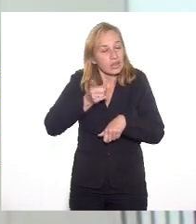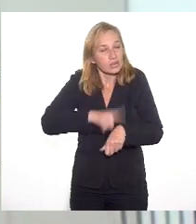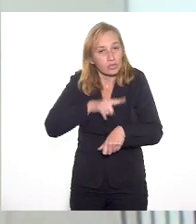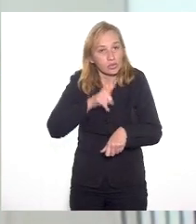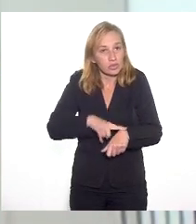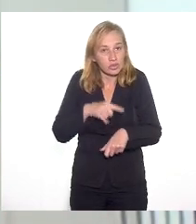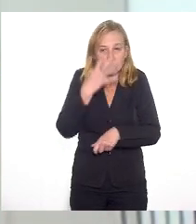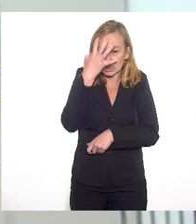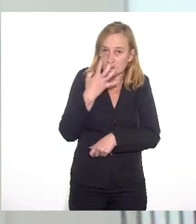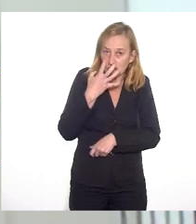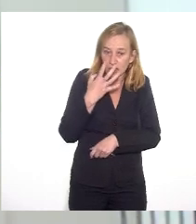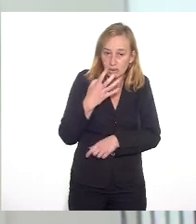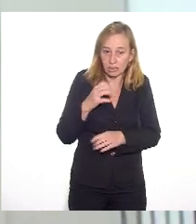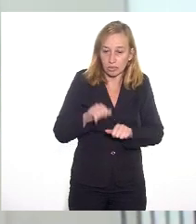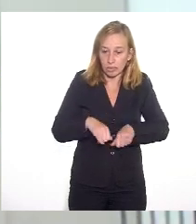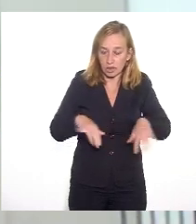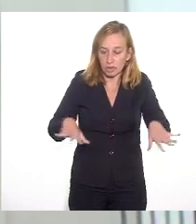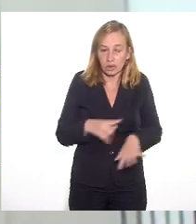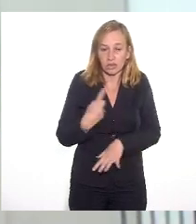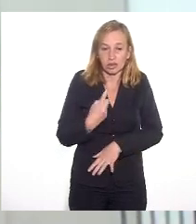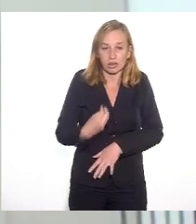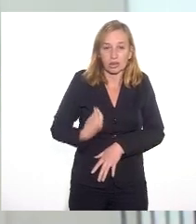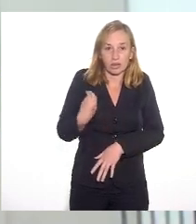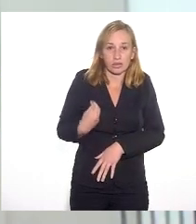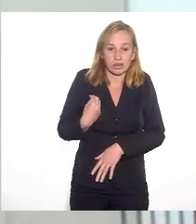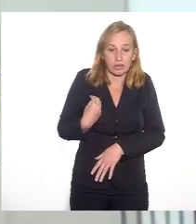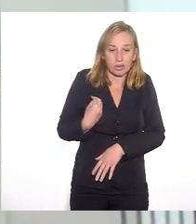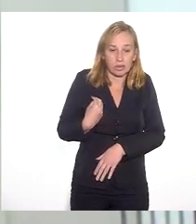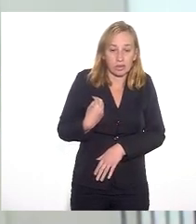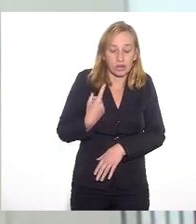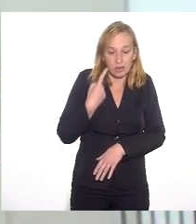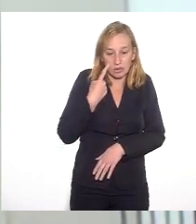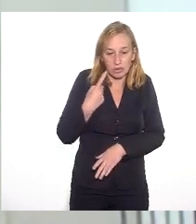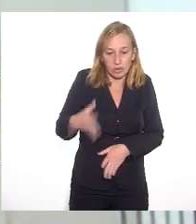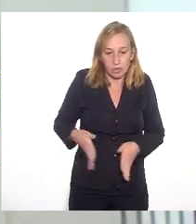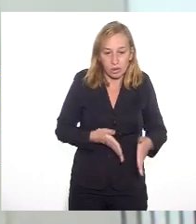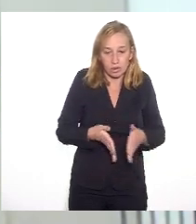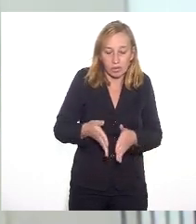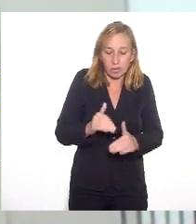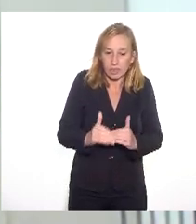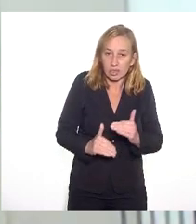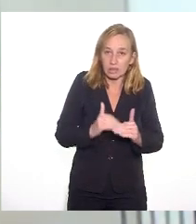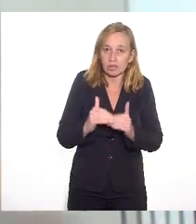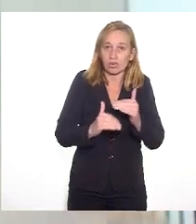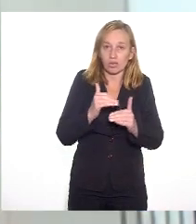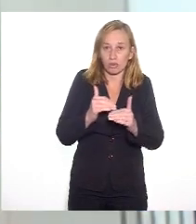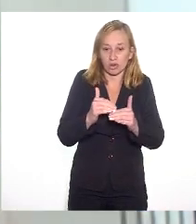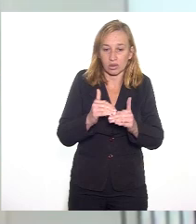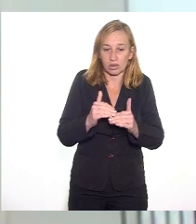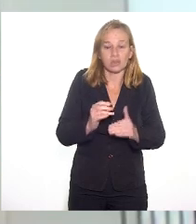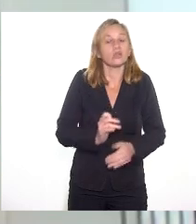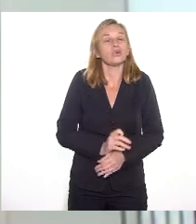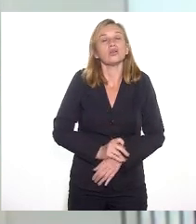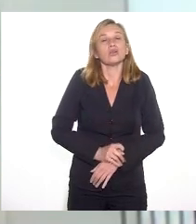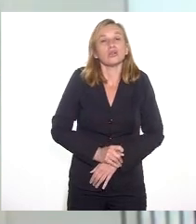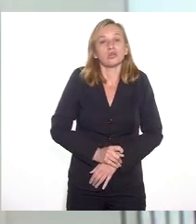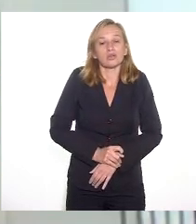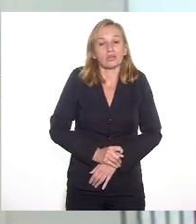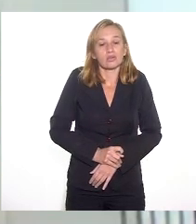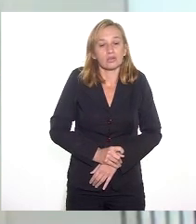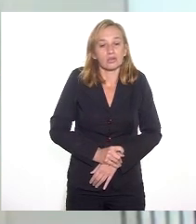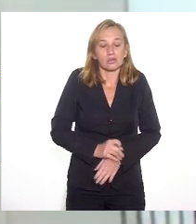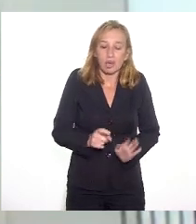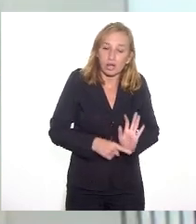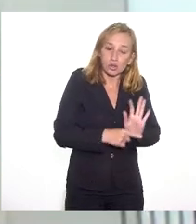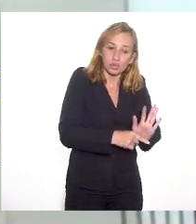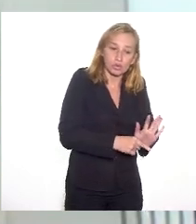ainda grave da pandemia que a gente está colocando e construir um caminho de desenvolvimento com fomento ao comércio,